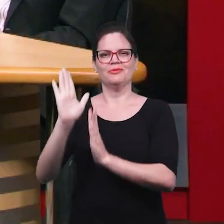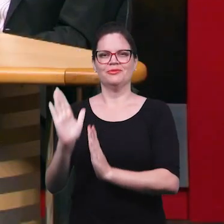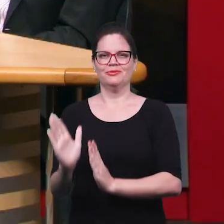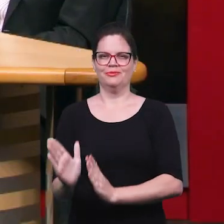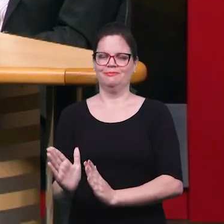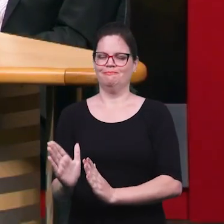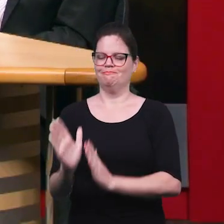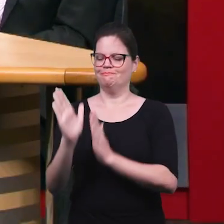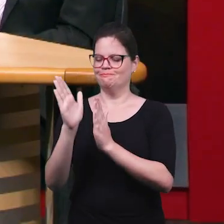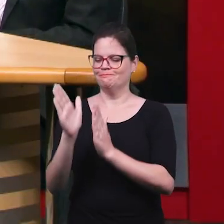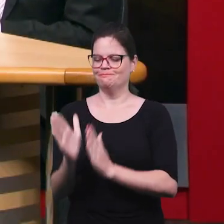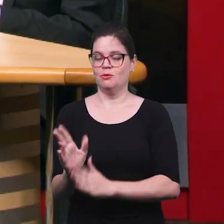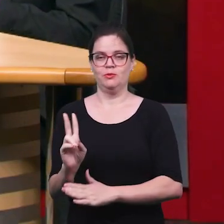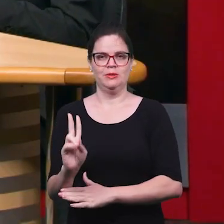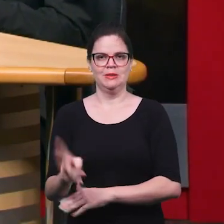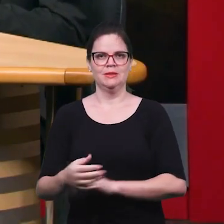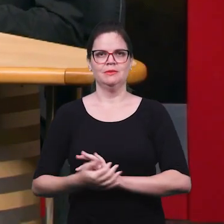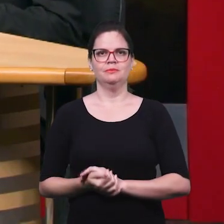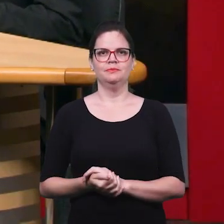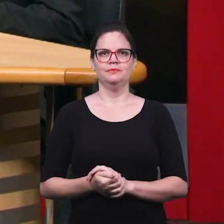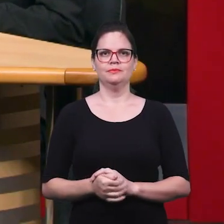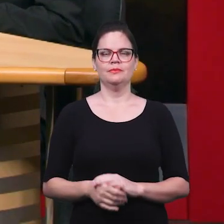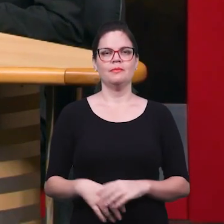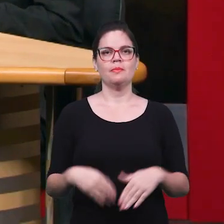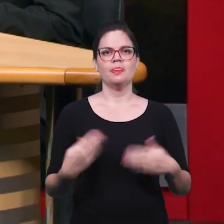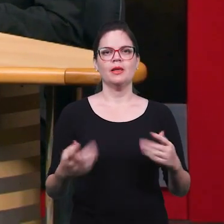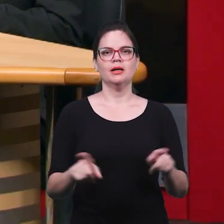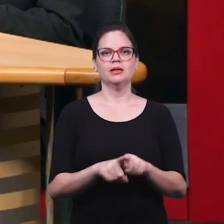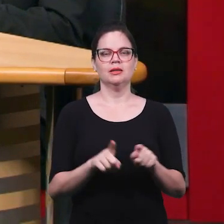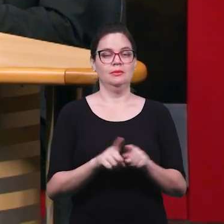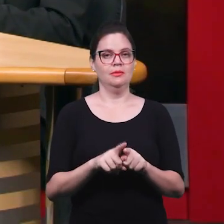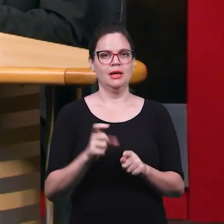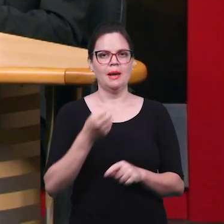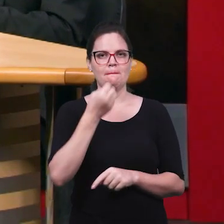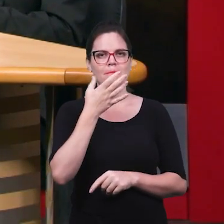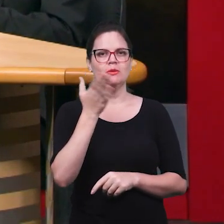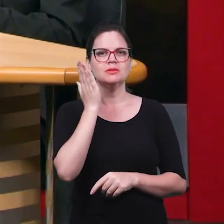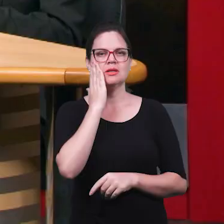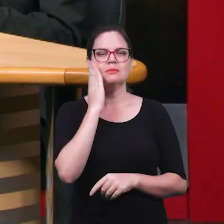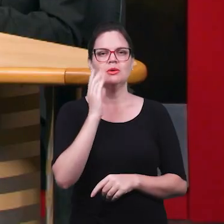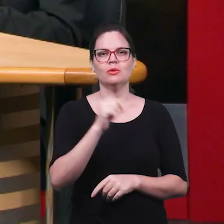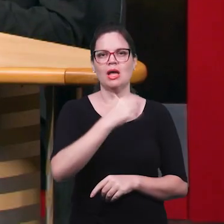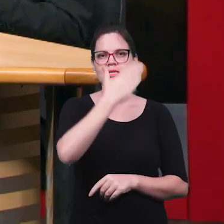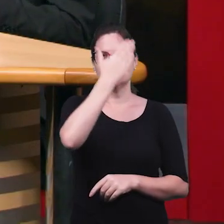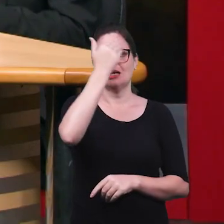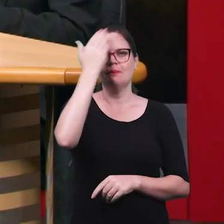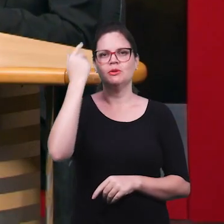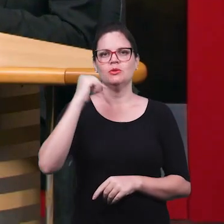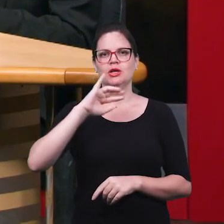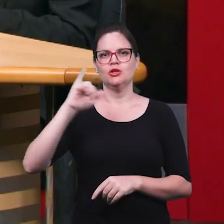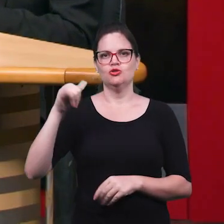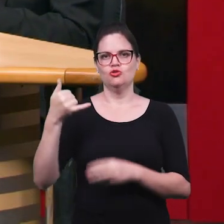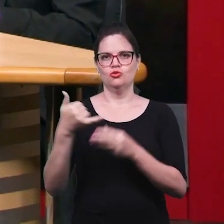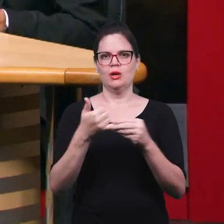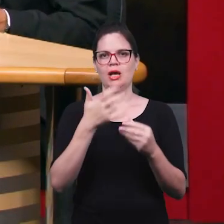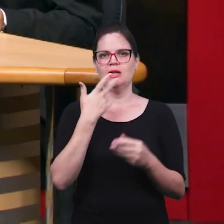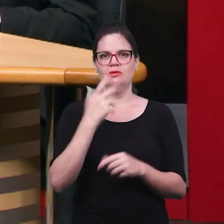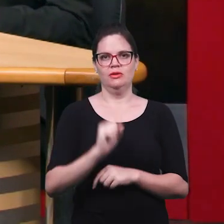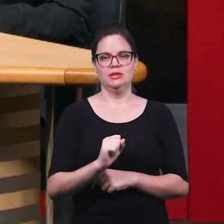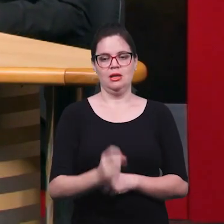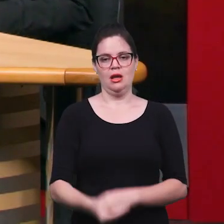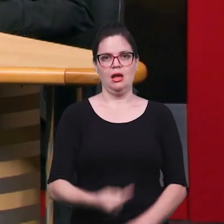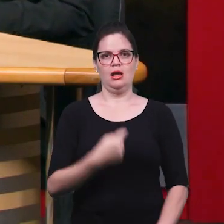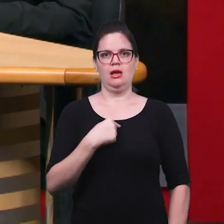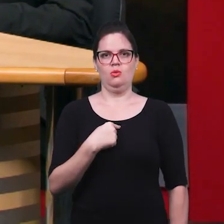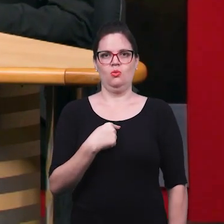sempre foi fiel. E já daí a sabedoria aqui, na expressão de Josué, quando fala assim, eu. Porque ele poderia